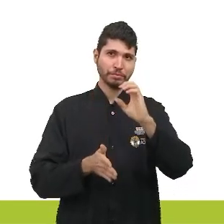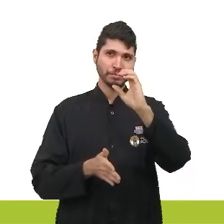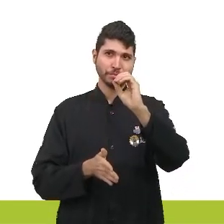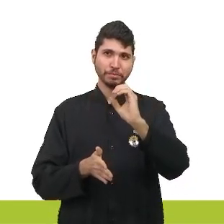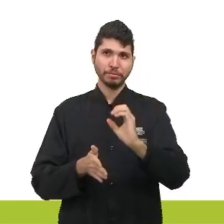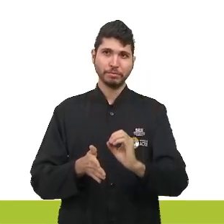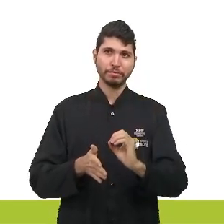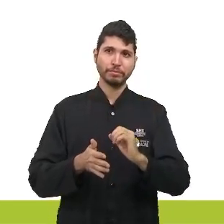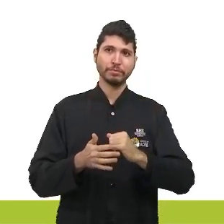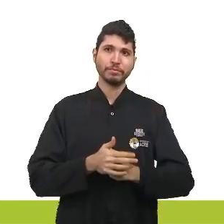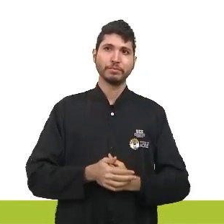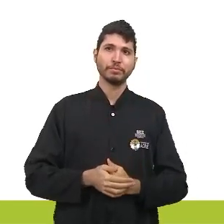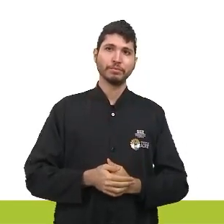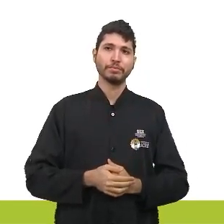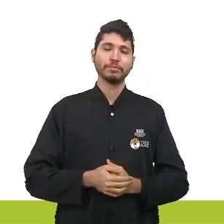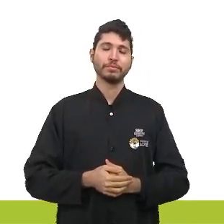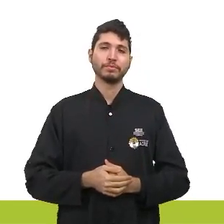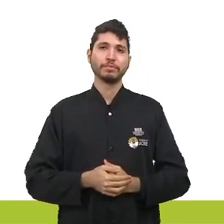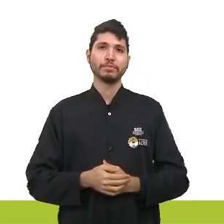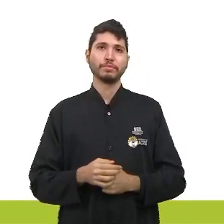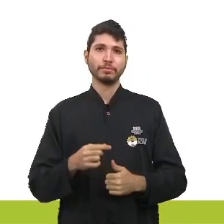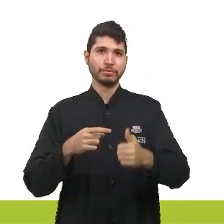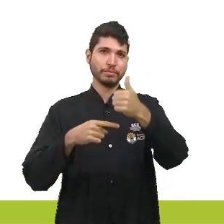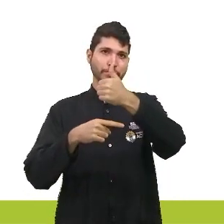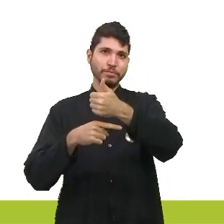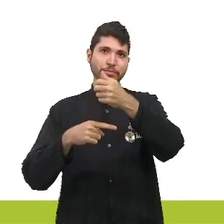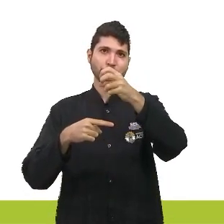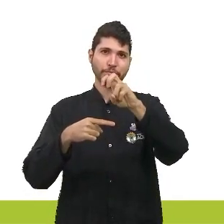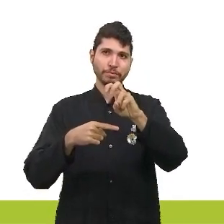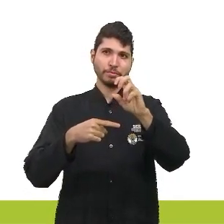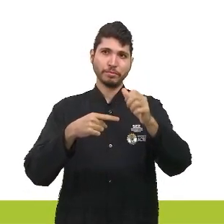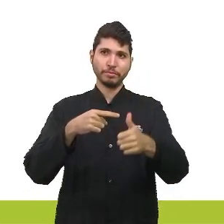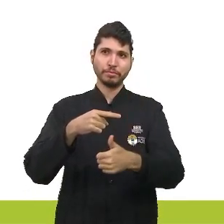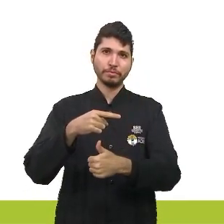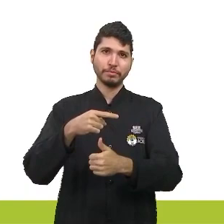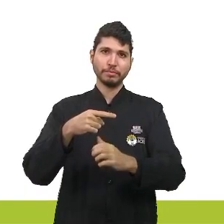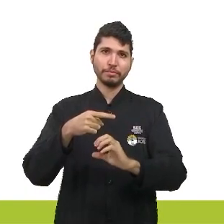15 sobre 1000.